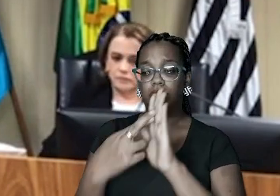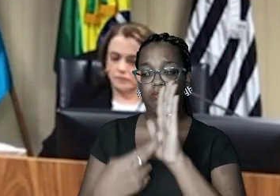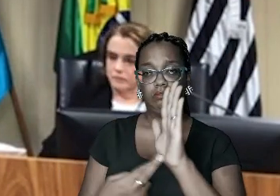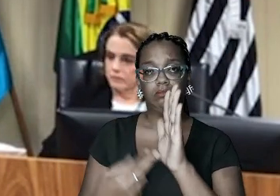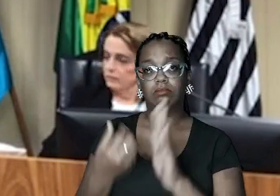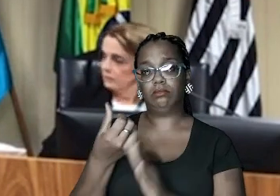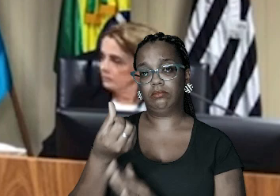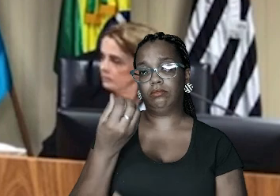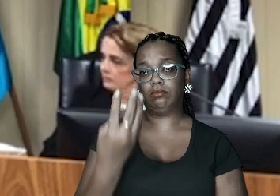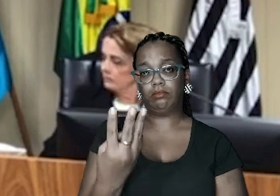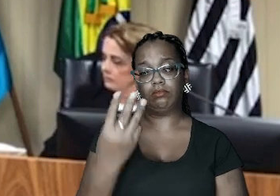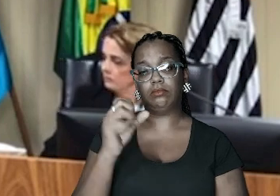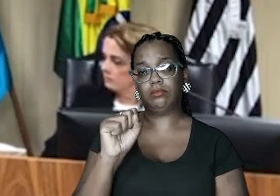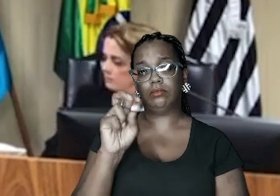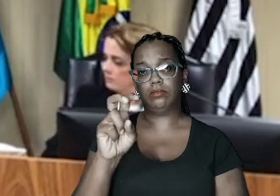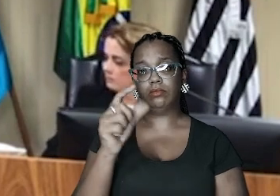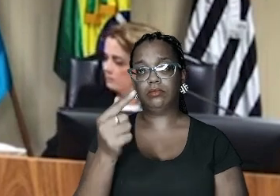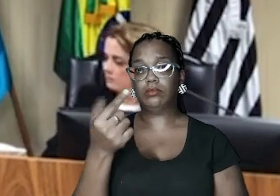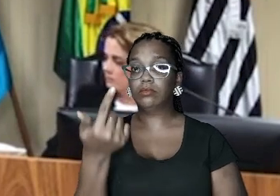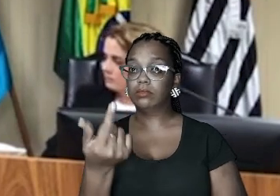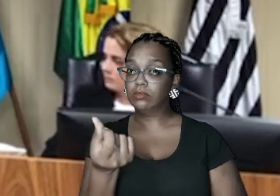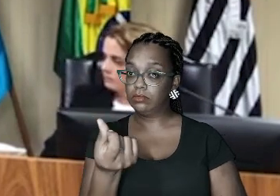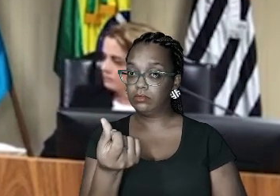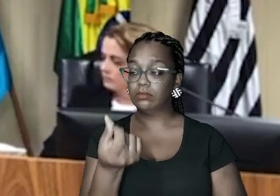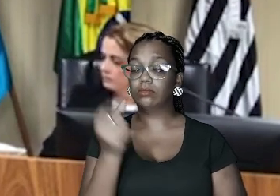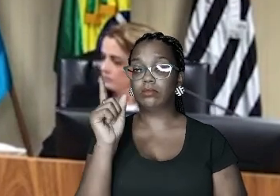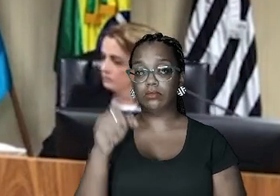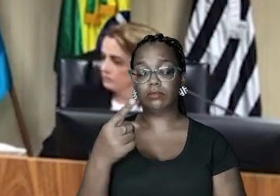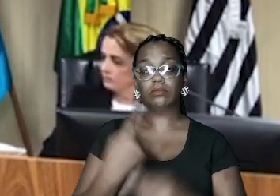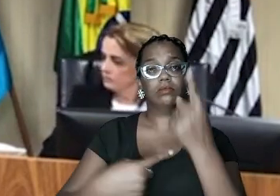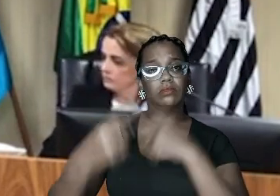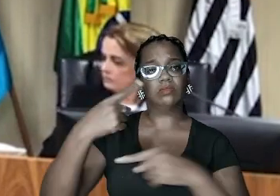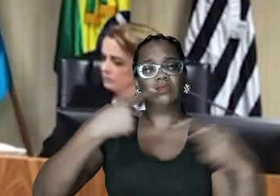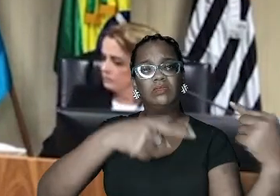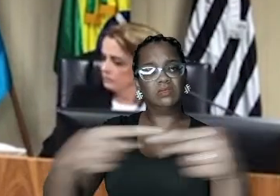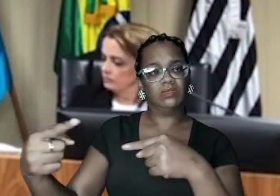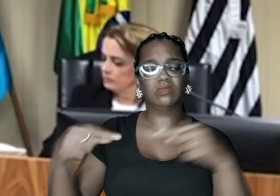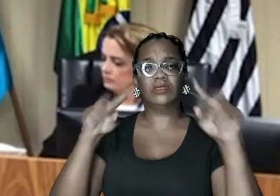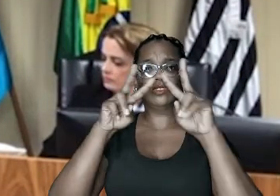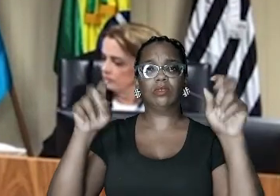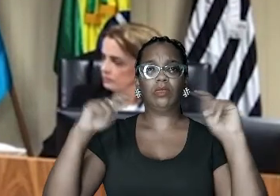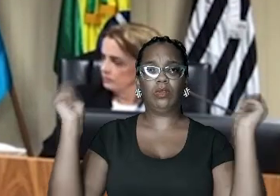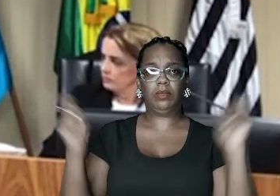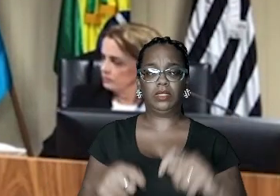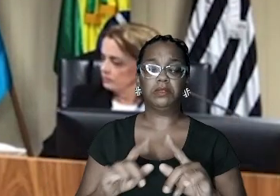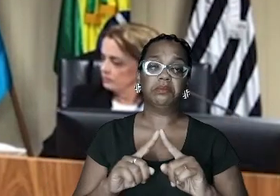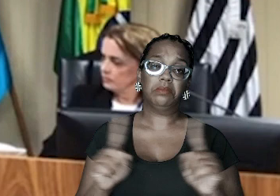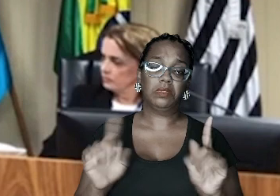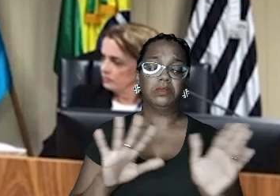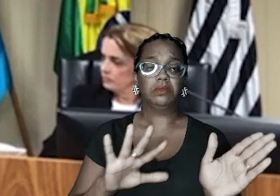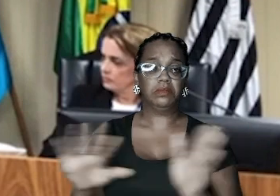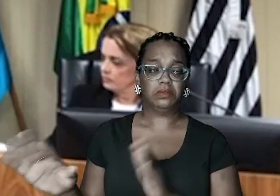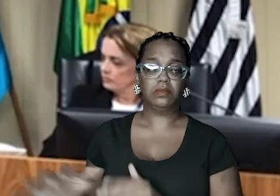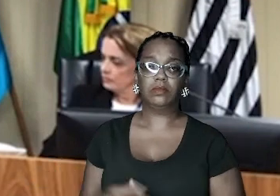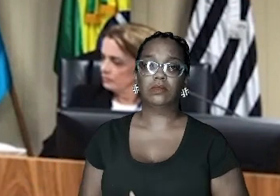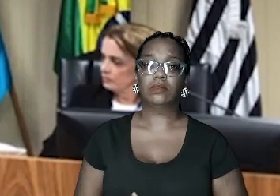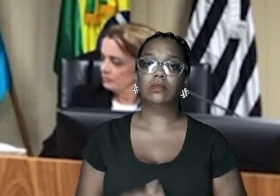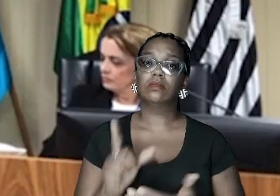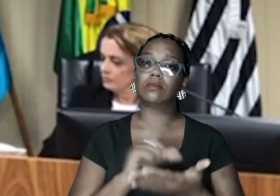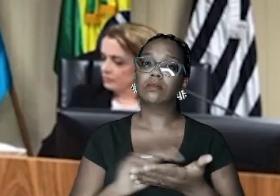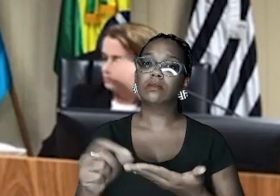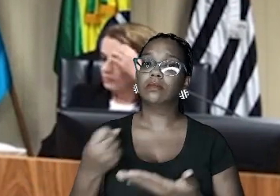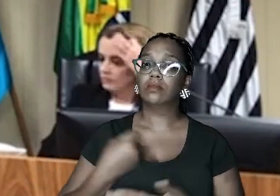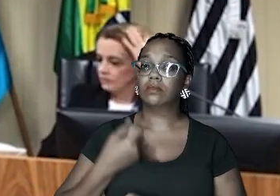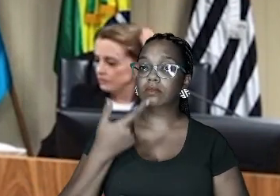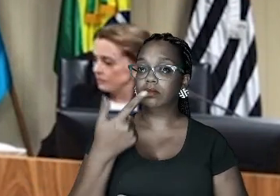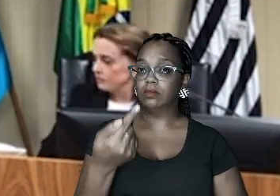8576 isso até gerou a toda a discussão relacionada à competência de toda a forma né o artigo 27 de na